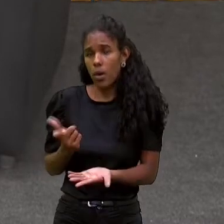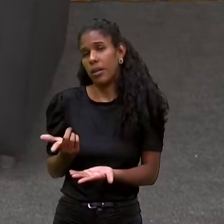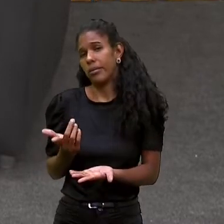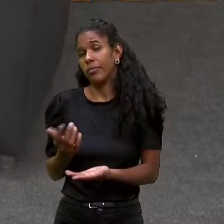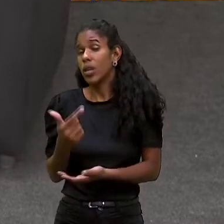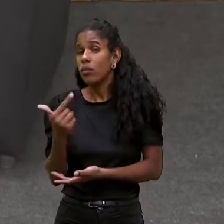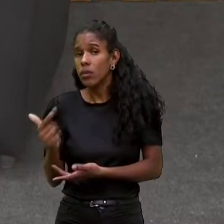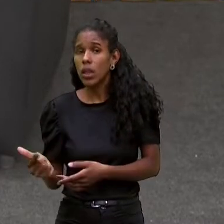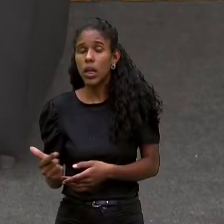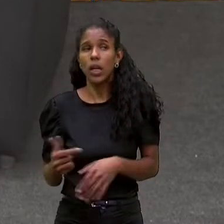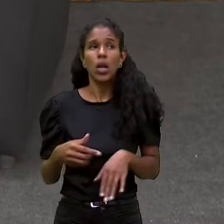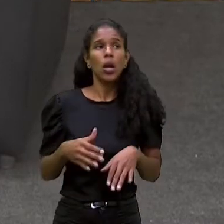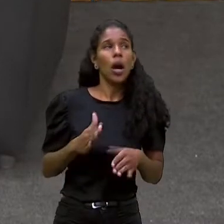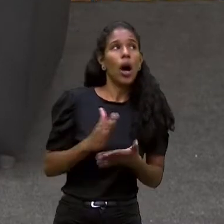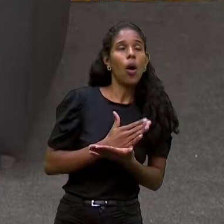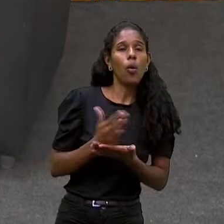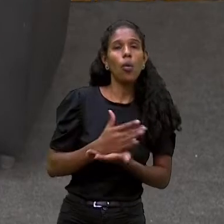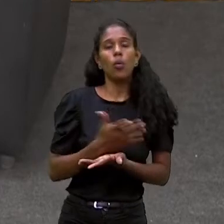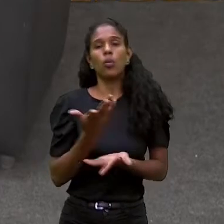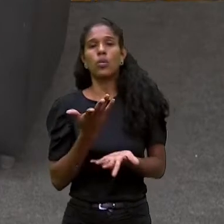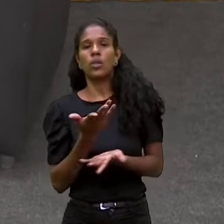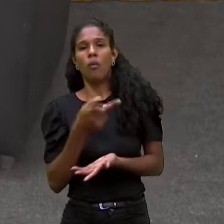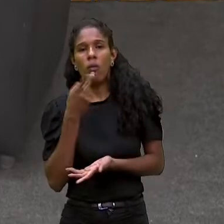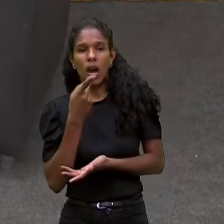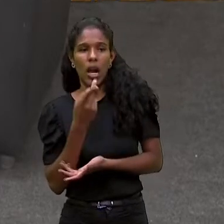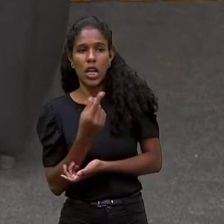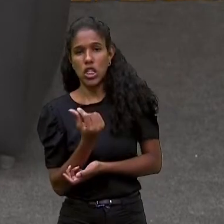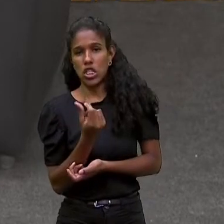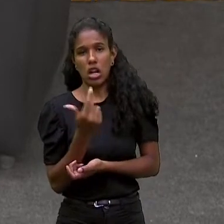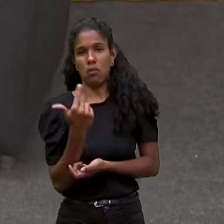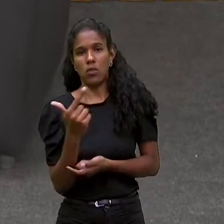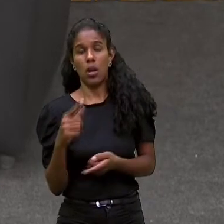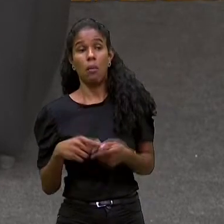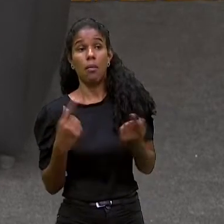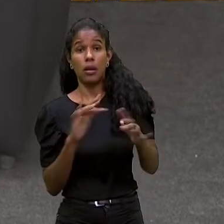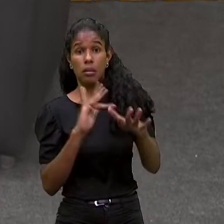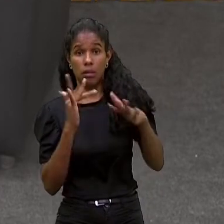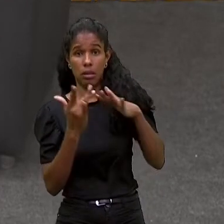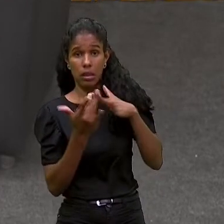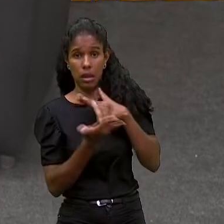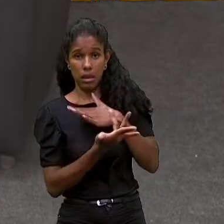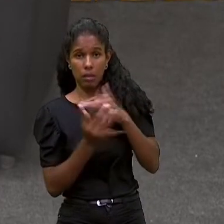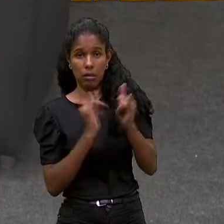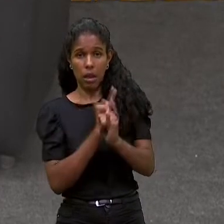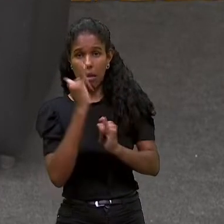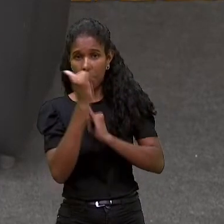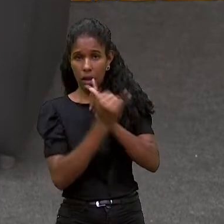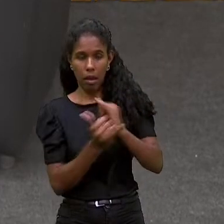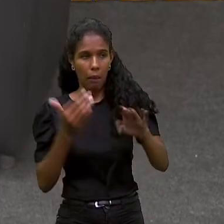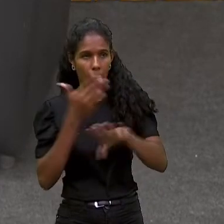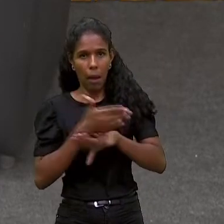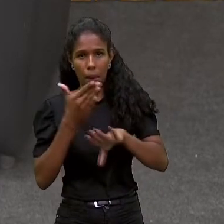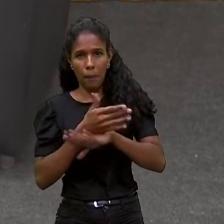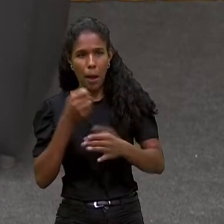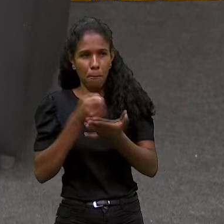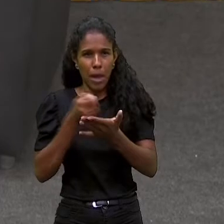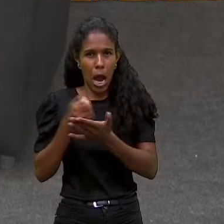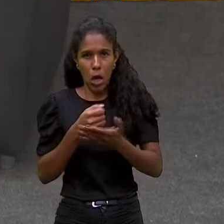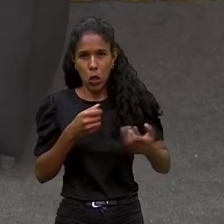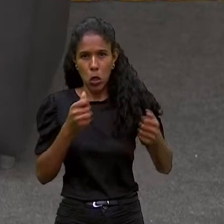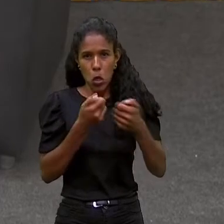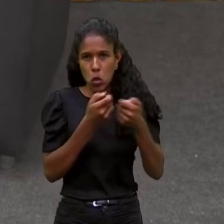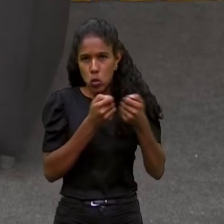só no Brasil, mas a questão do mundo, a nossa leitura, a nossa inteligência está sendo uma inteligência de mosaico.